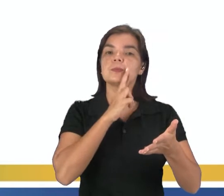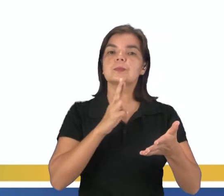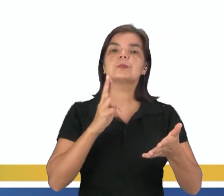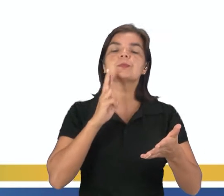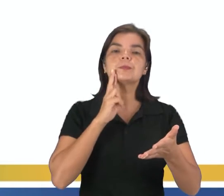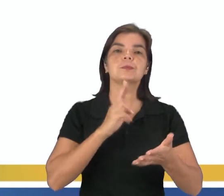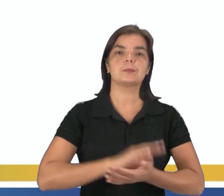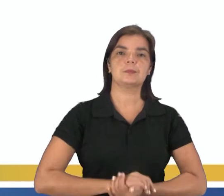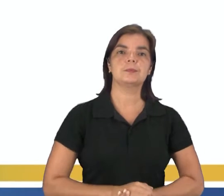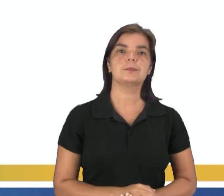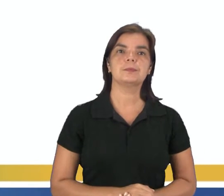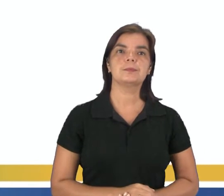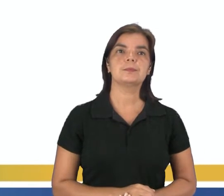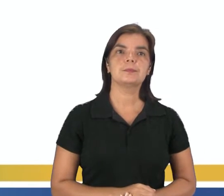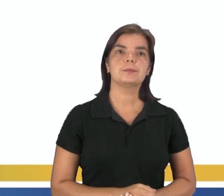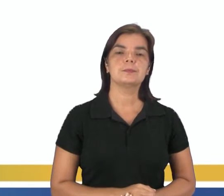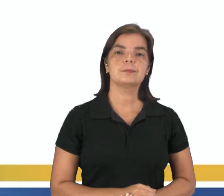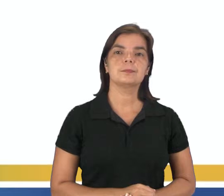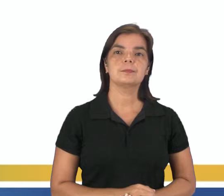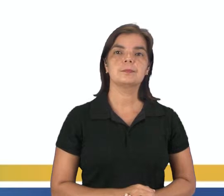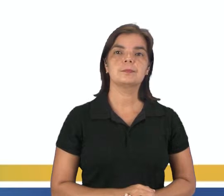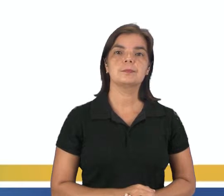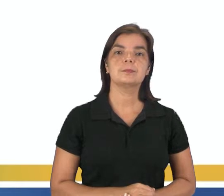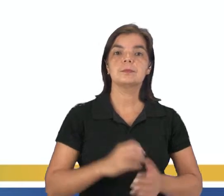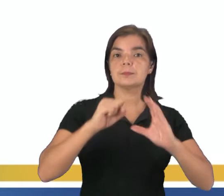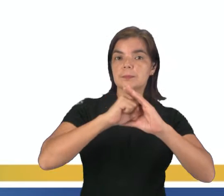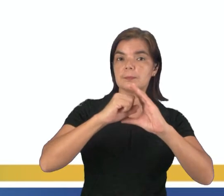carta de vinos.